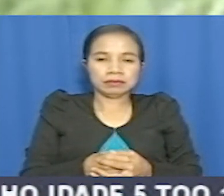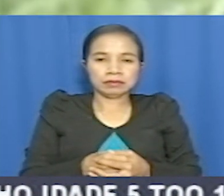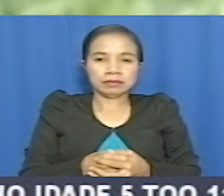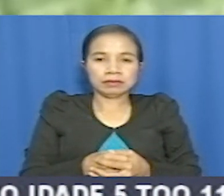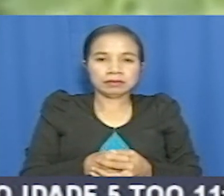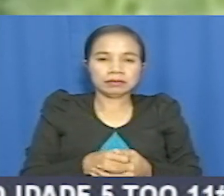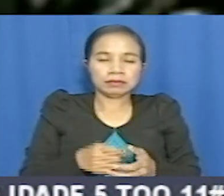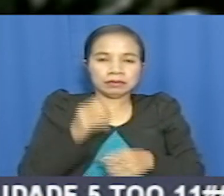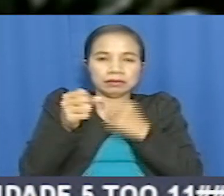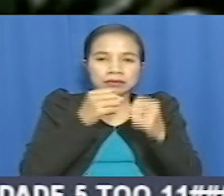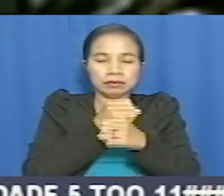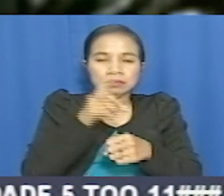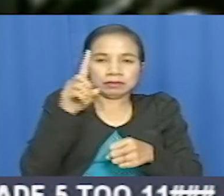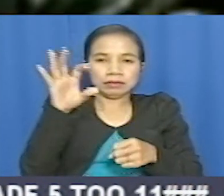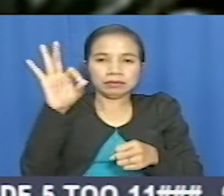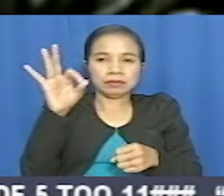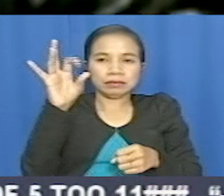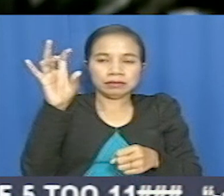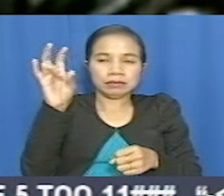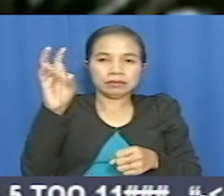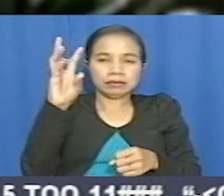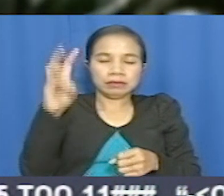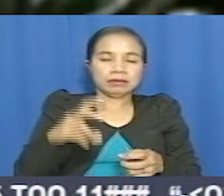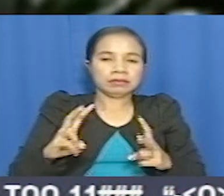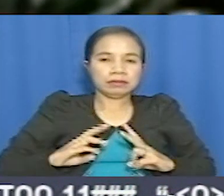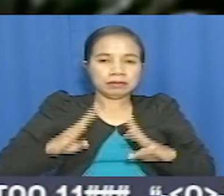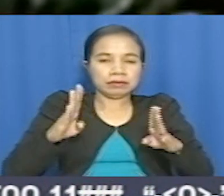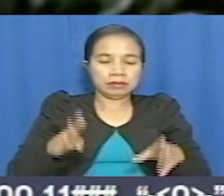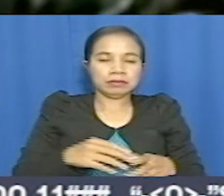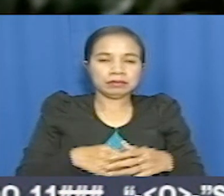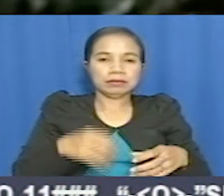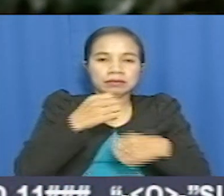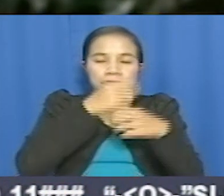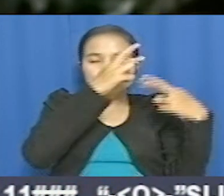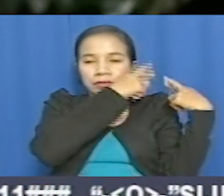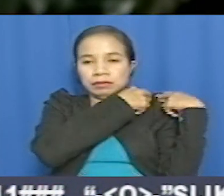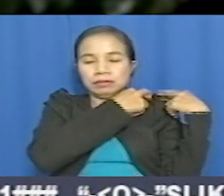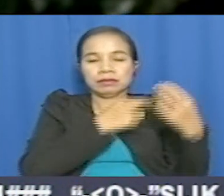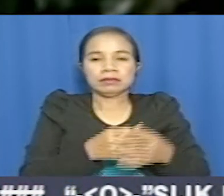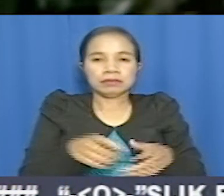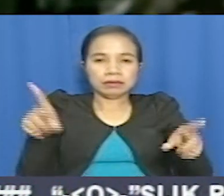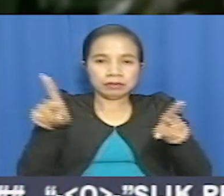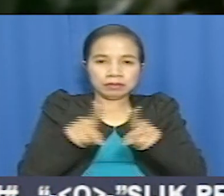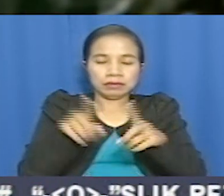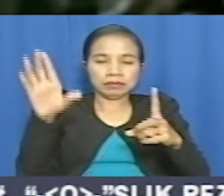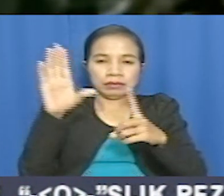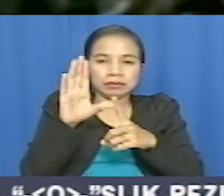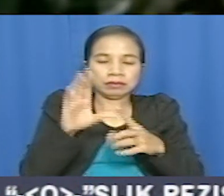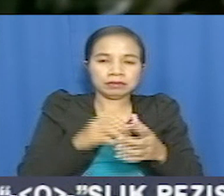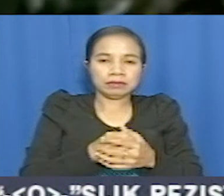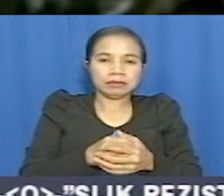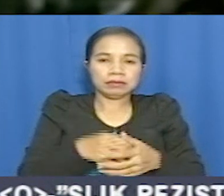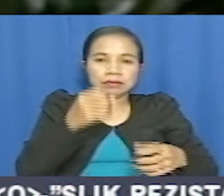Yatinan riunda tu sehitu nulu resing nen. Saudoso Biques Fuik, assume responsabilidade. Nudar comandante seksaun